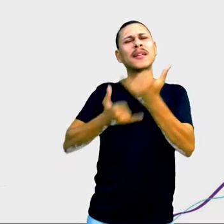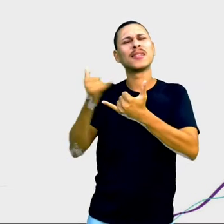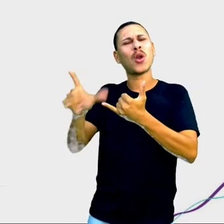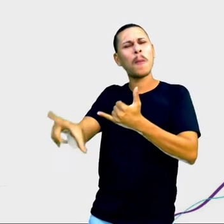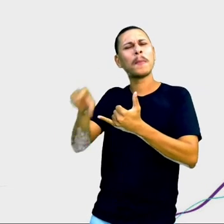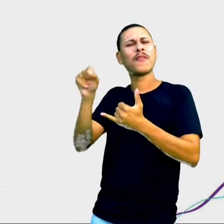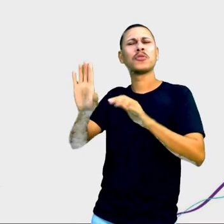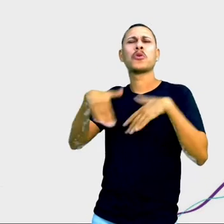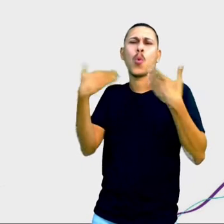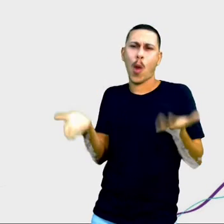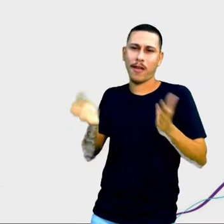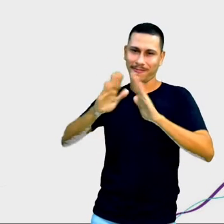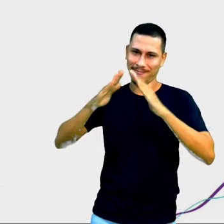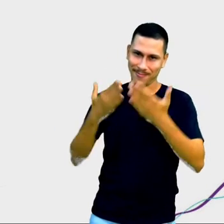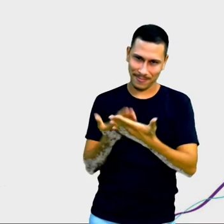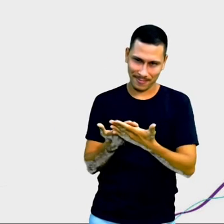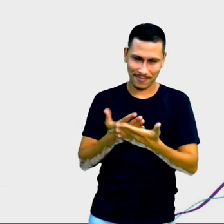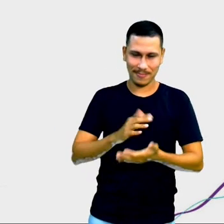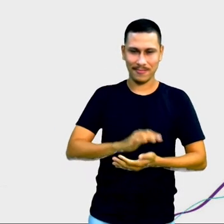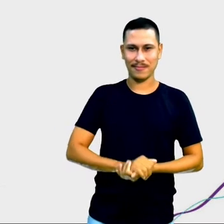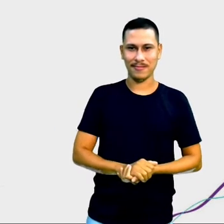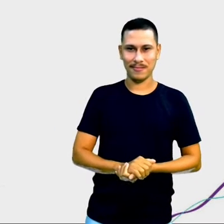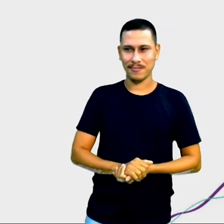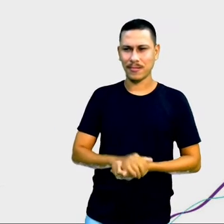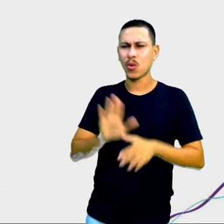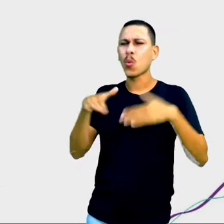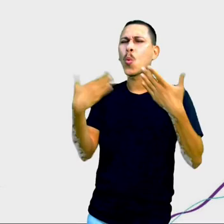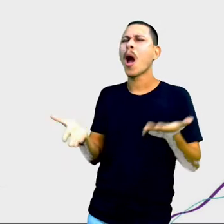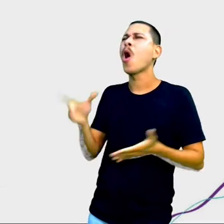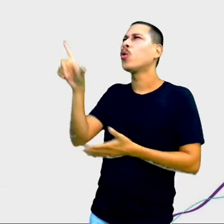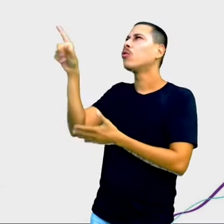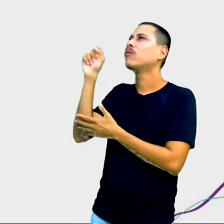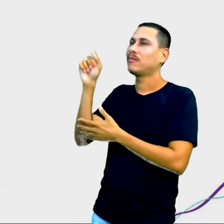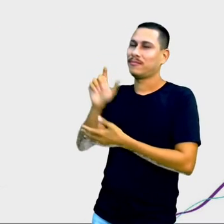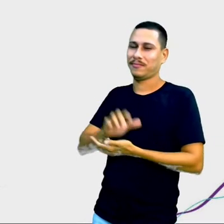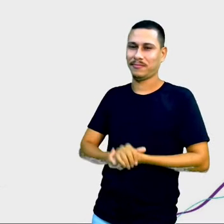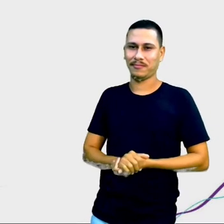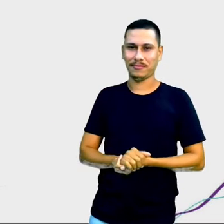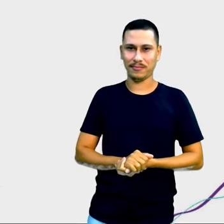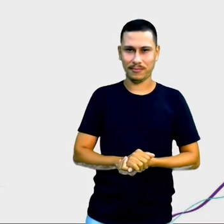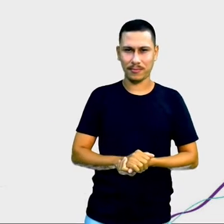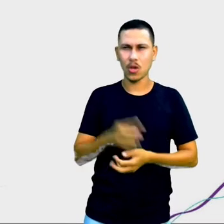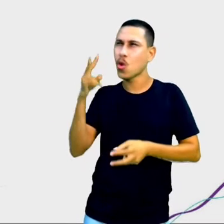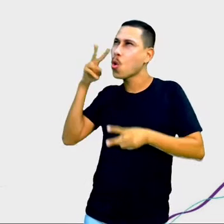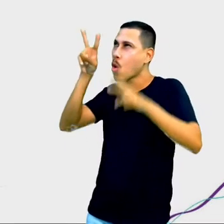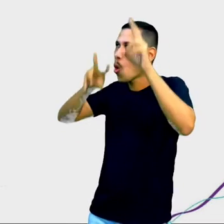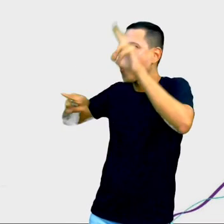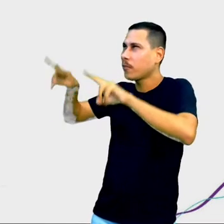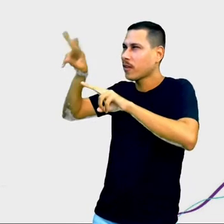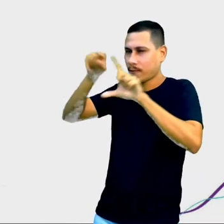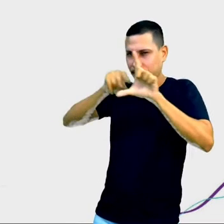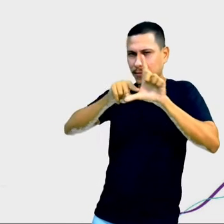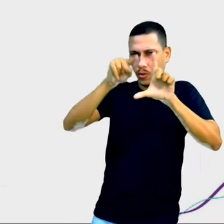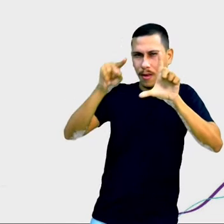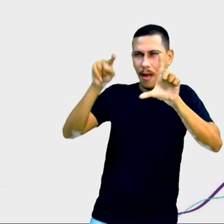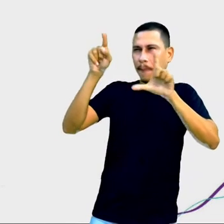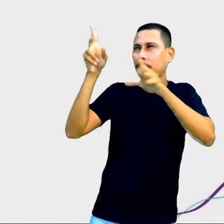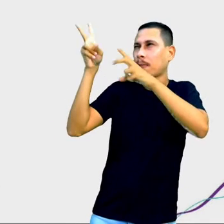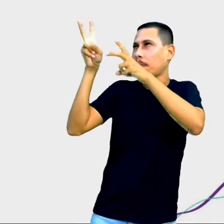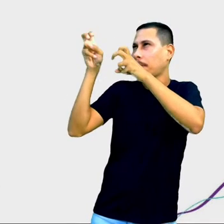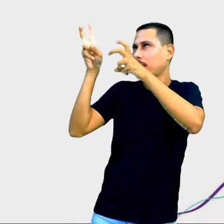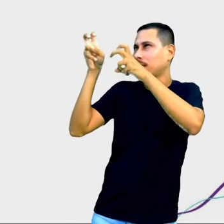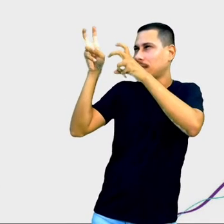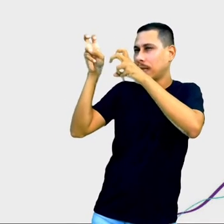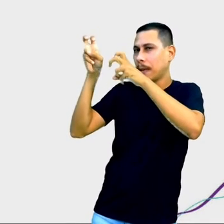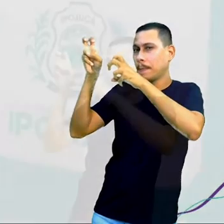preferido daquela escola, hein? Qual foi o brinquedo preferido? Vocês podem observar aqui no gráfico.